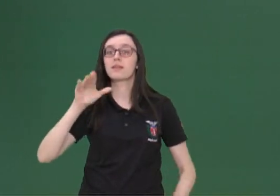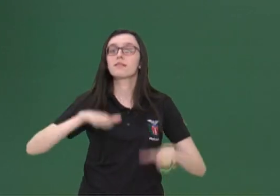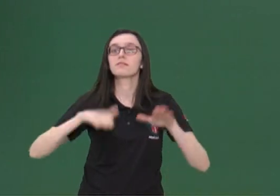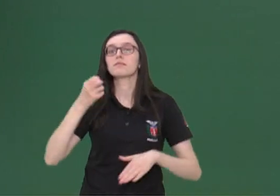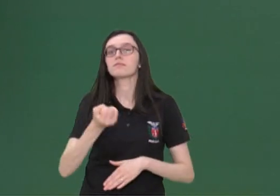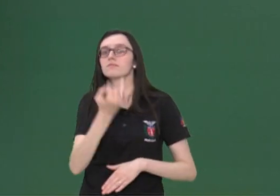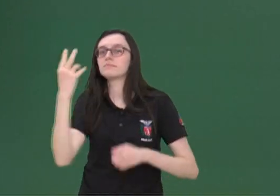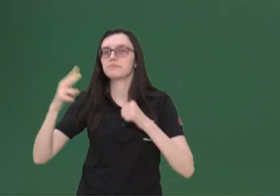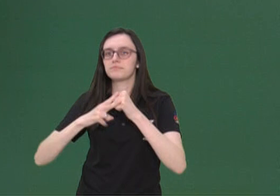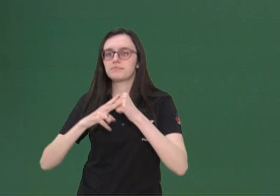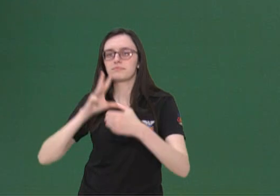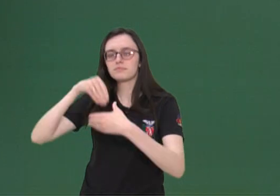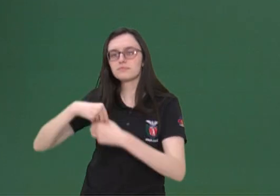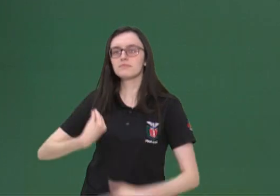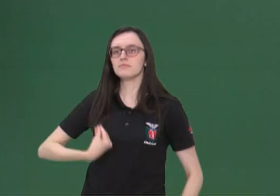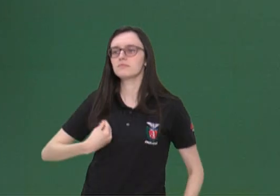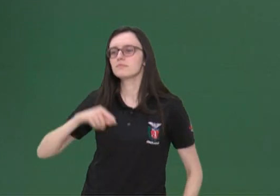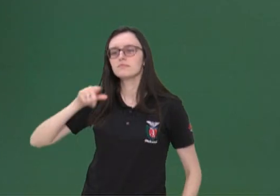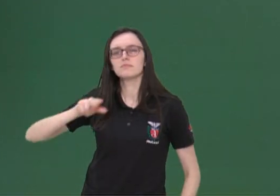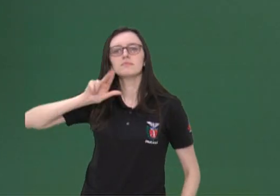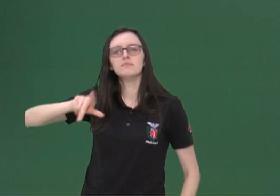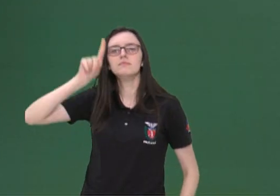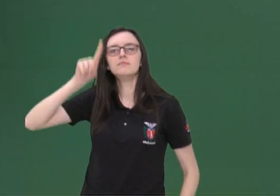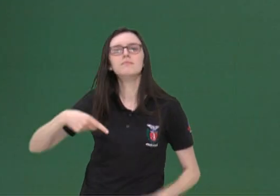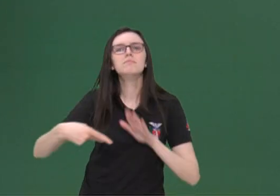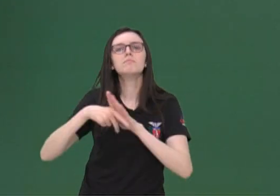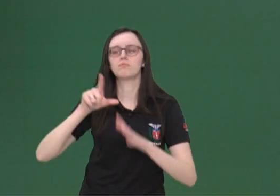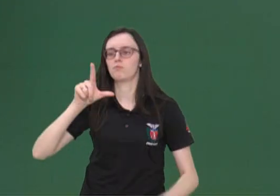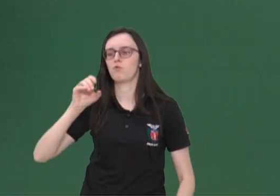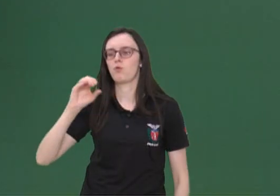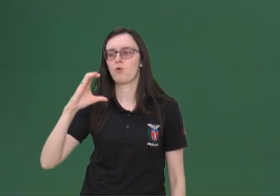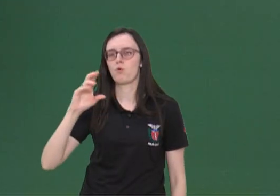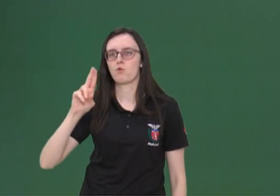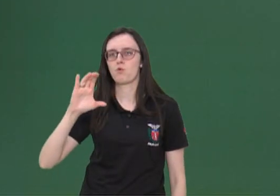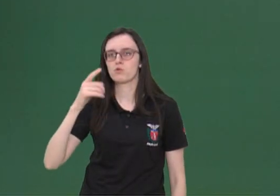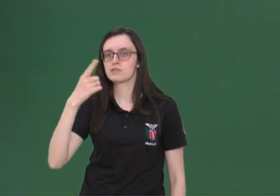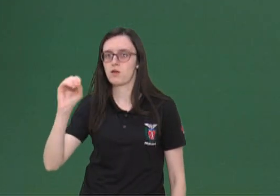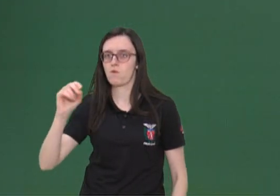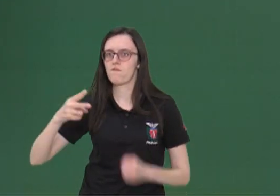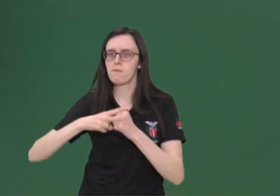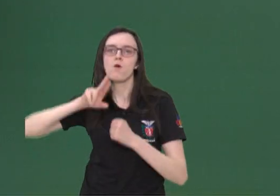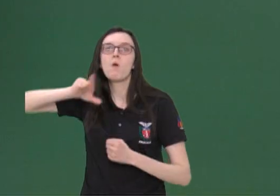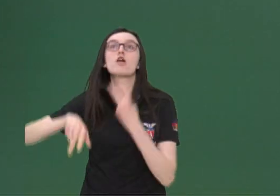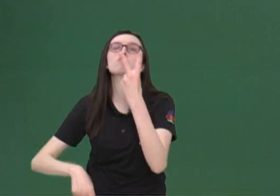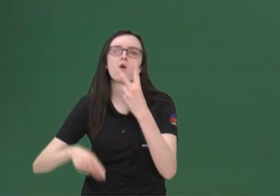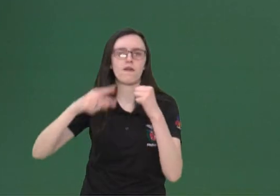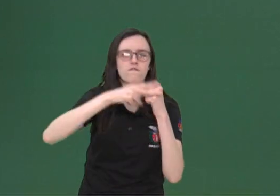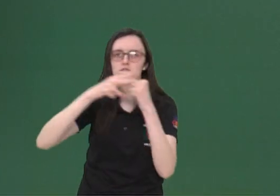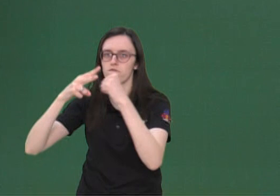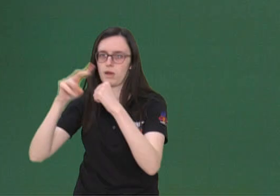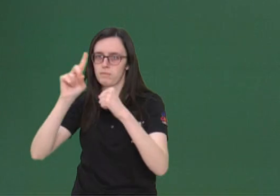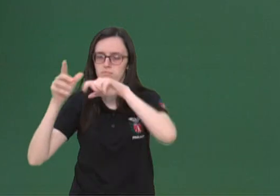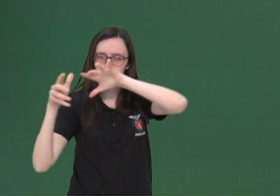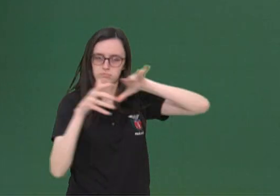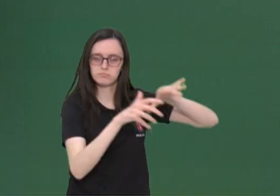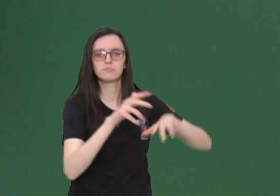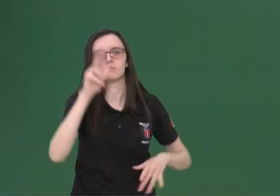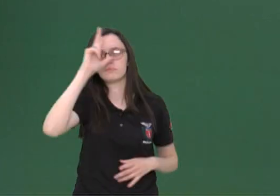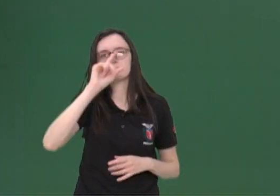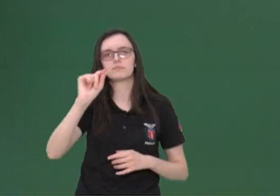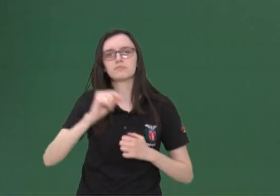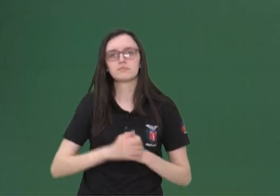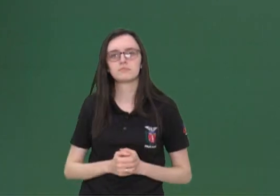tenha nessa frase, desde que não seja lá uma locução verbal, que aí não conta como 2 verbos, né? Então, eu tenho